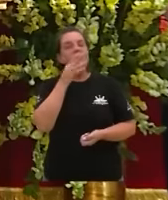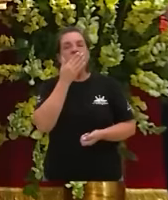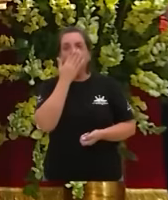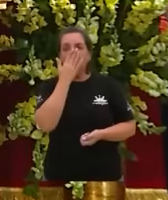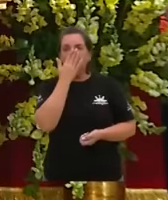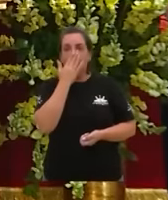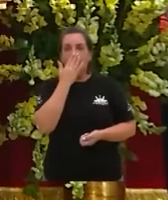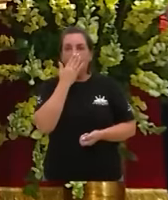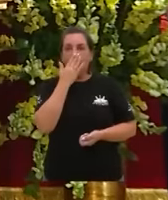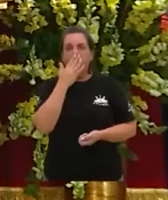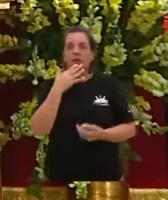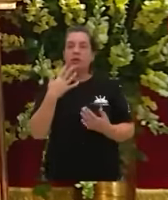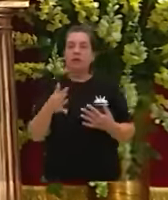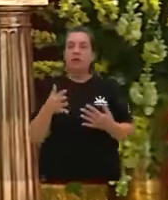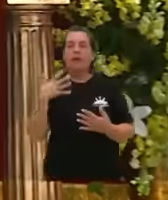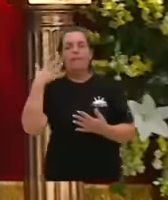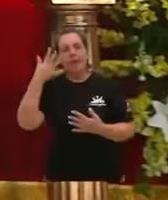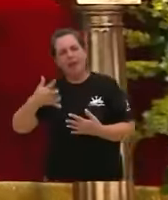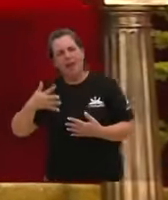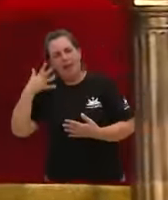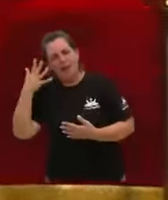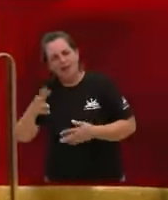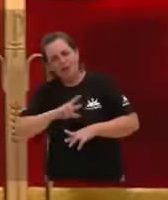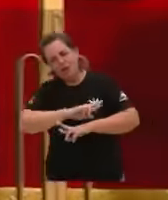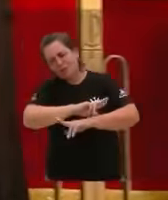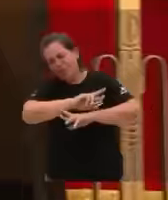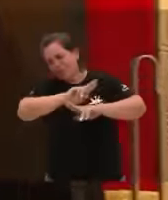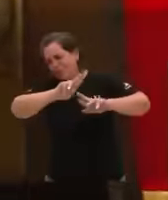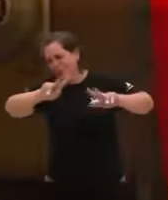que são muitas as pregações,